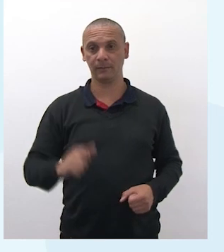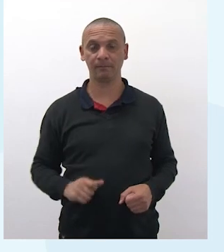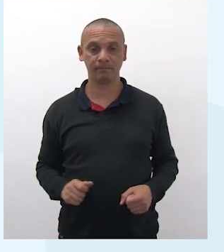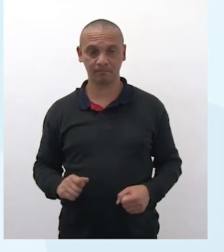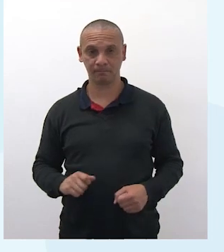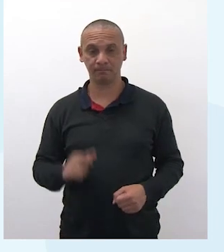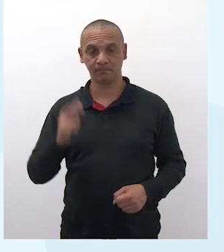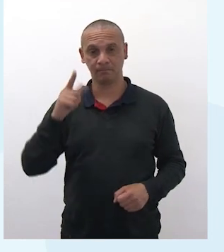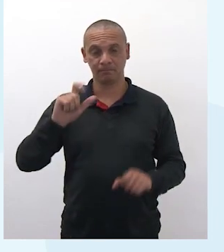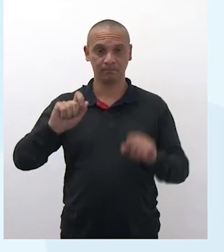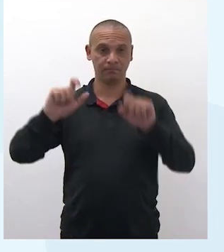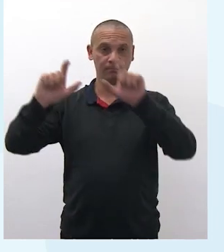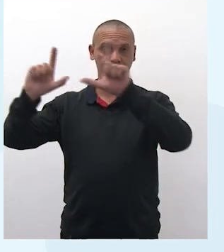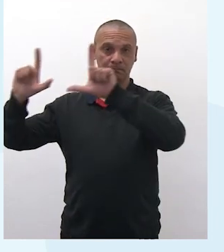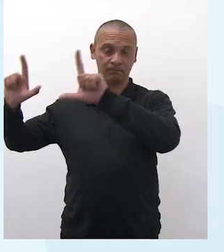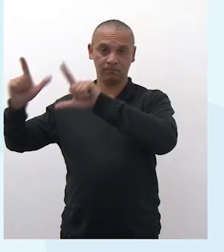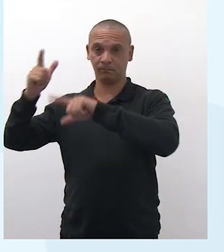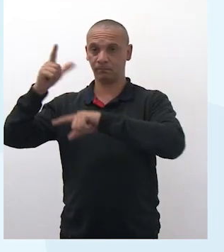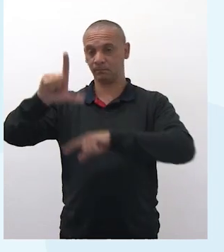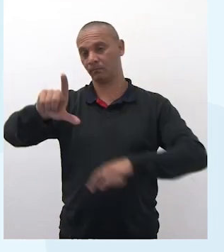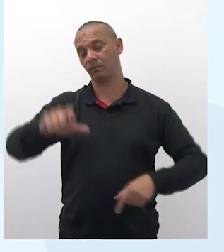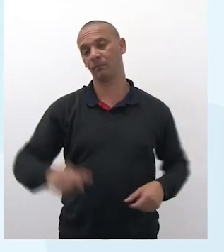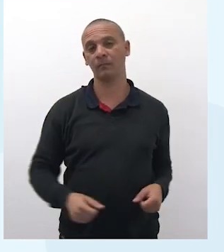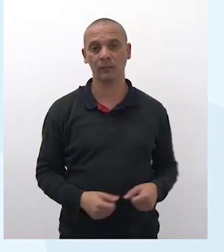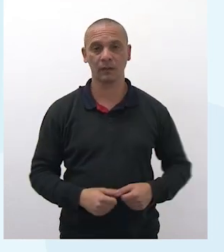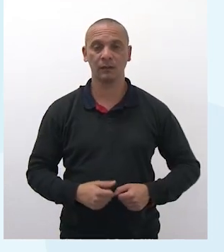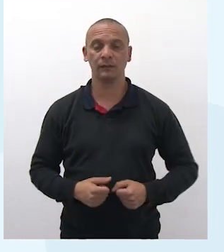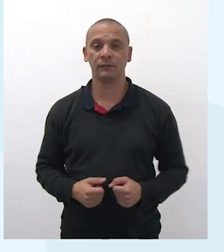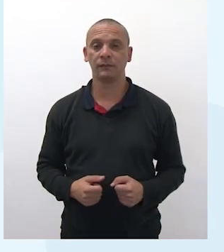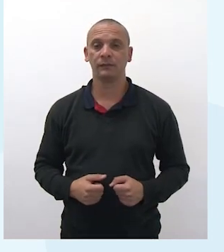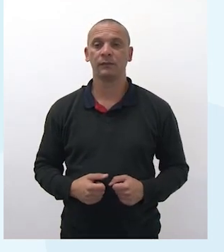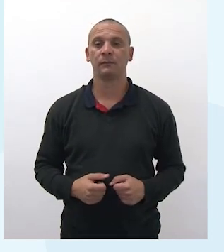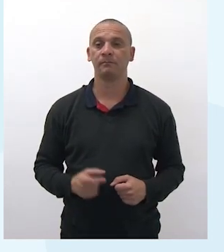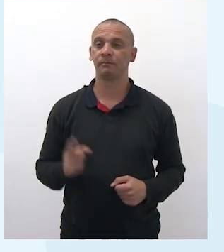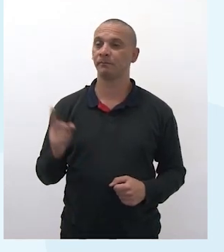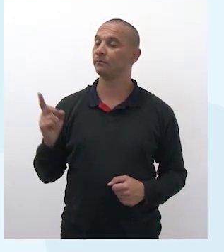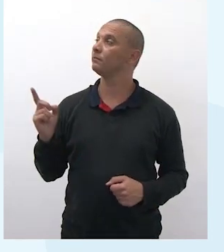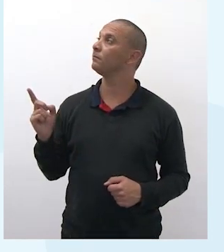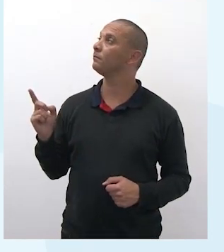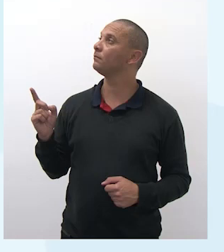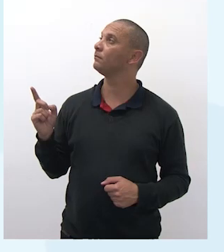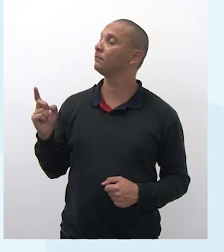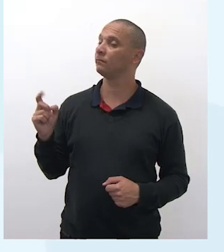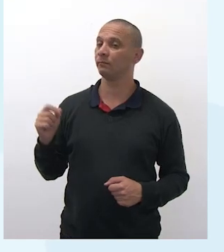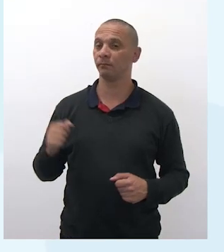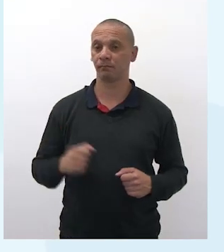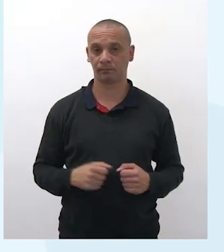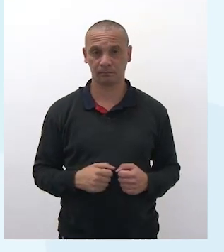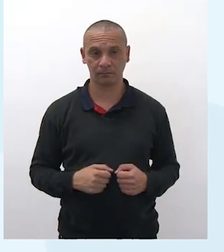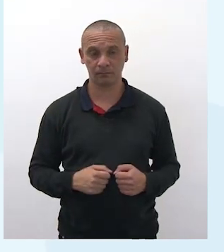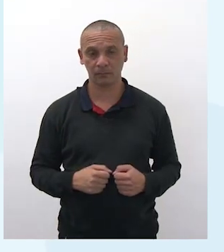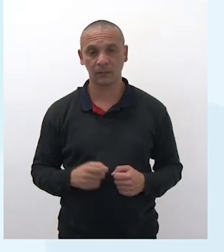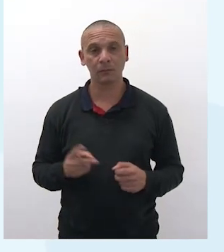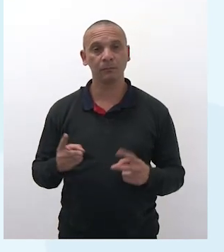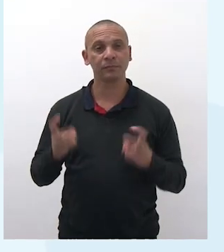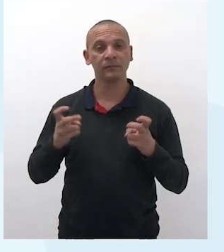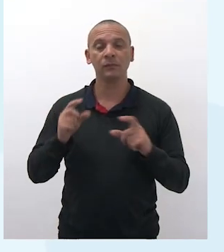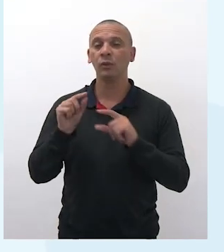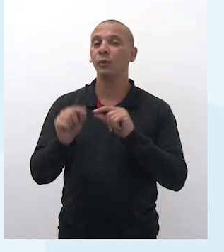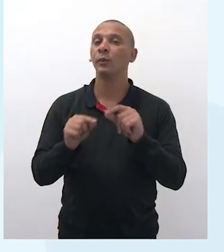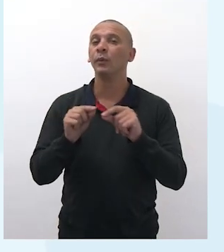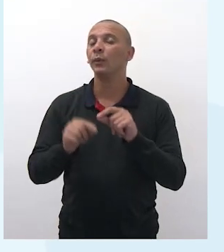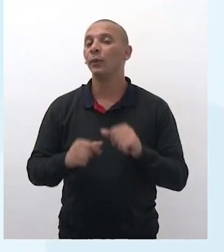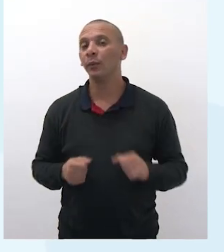3, peço para o Guilherme passar o próximo slide, por favor, podemos perceber